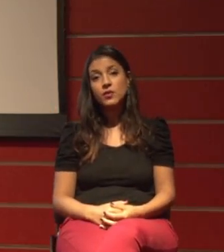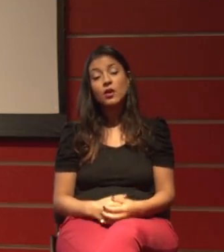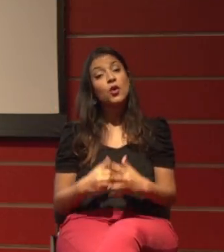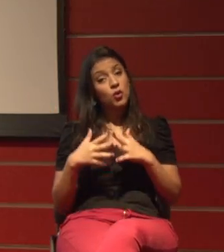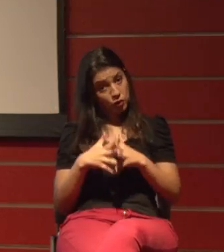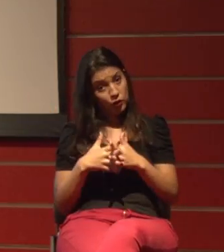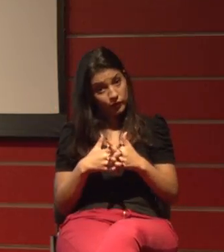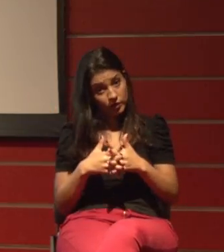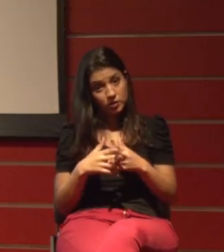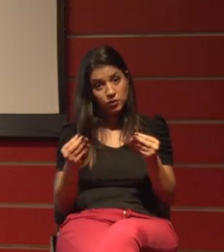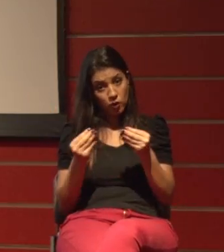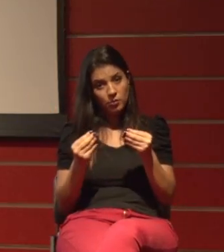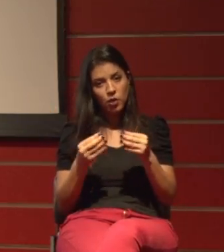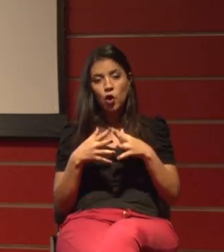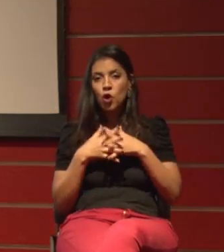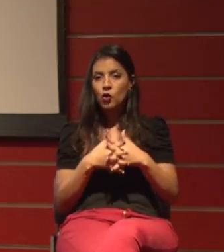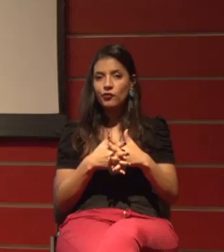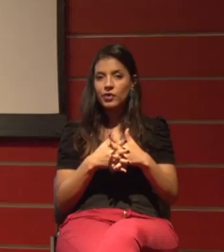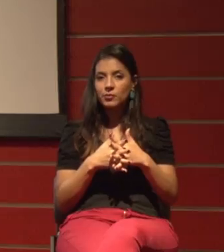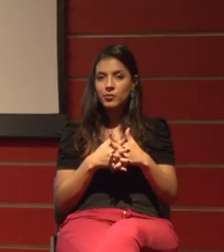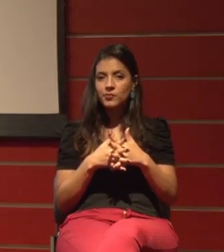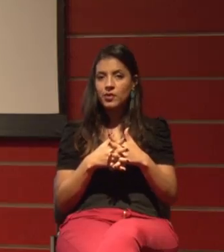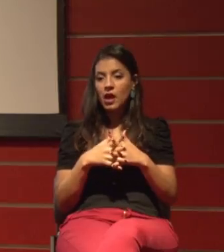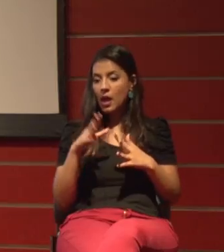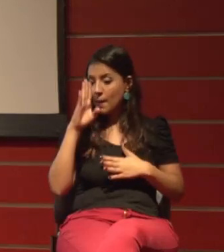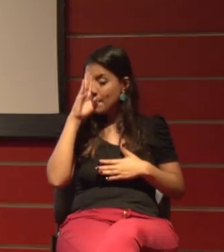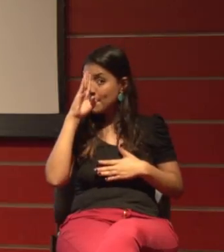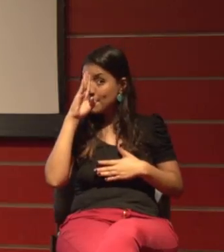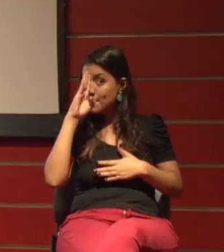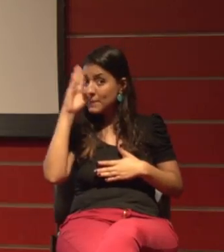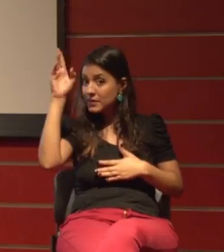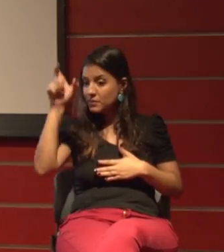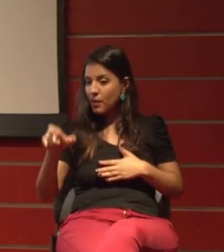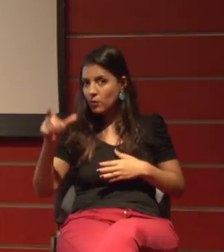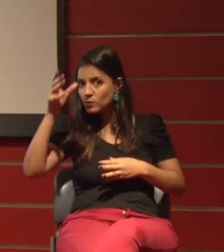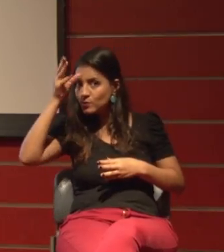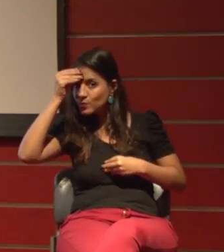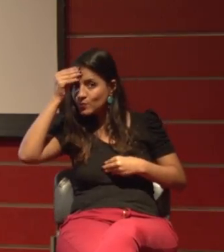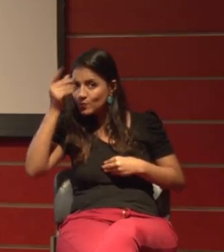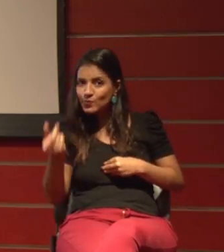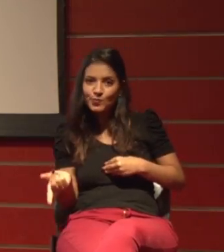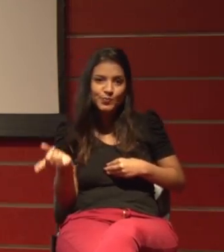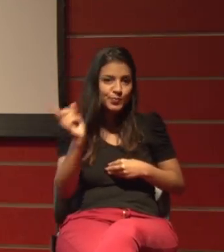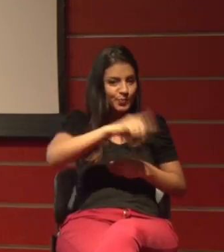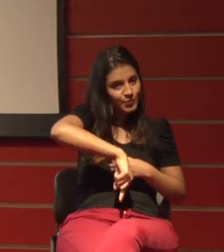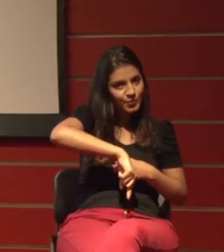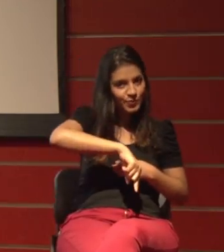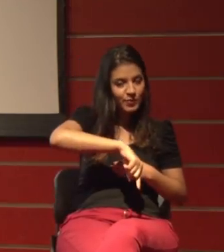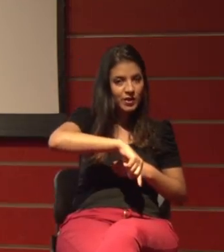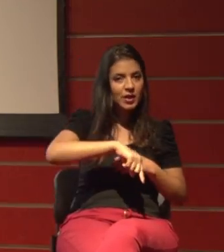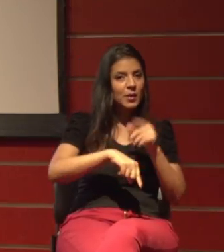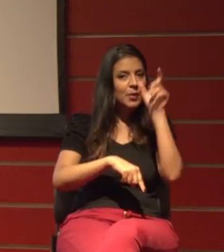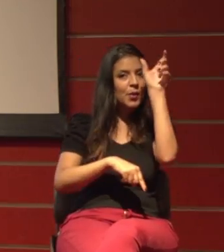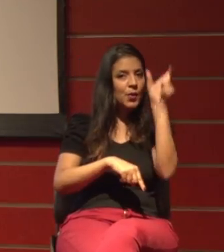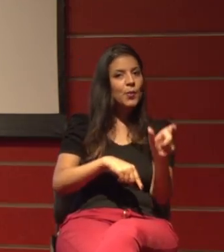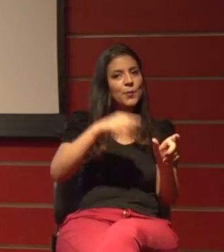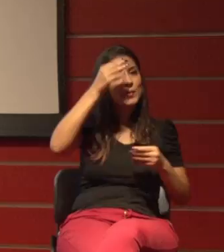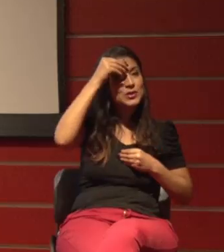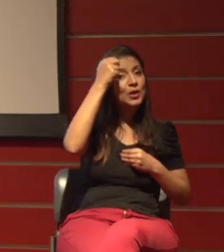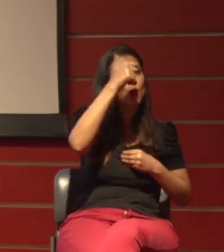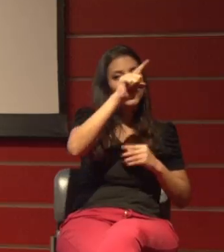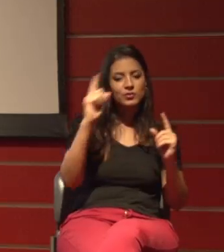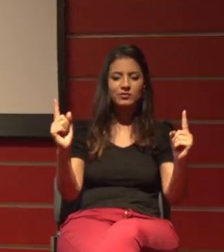em conflito do protagonista Com outro personagem mocinho e bandido herói e vilão né